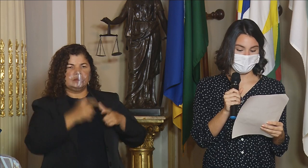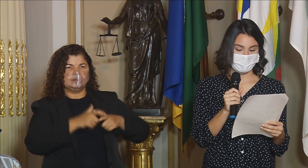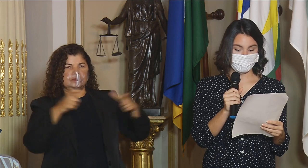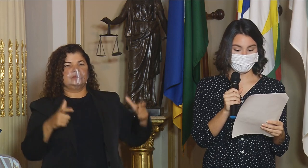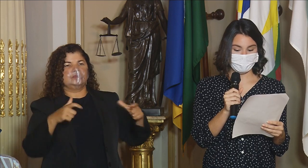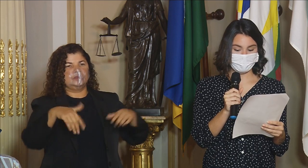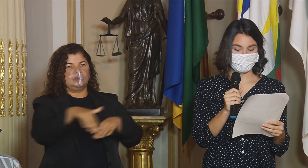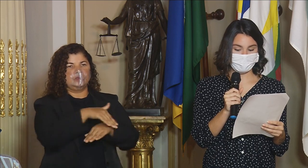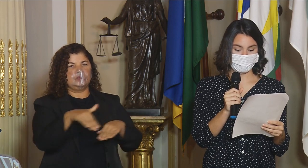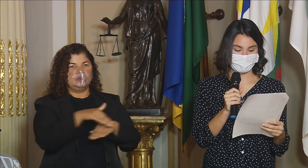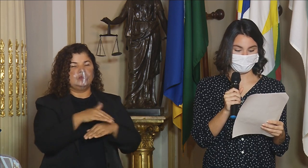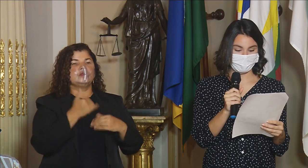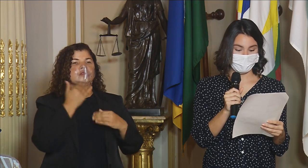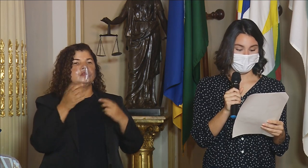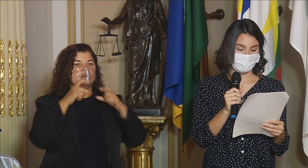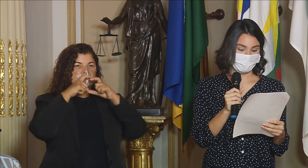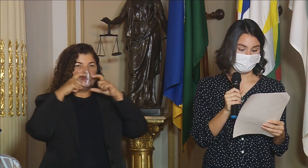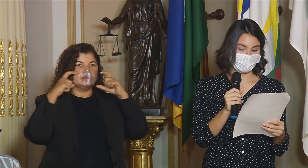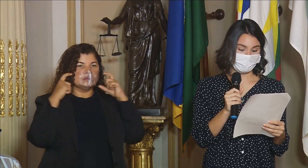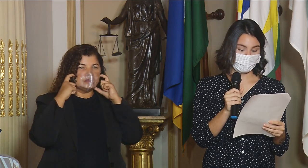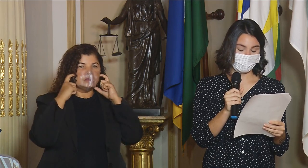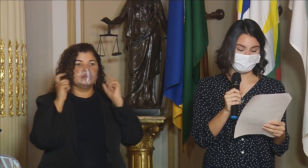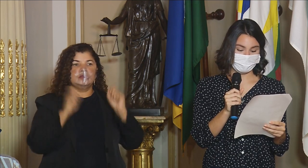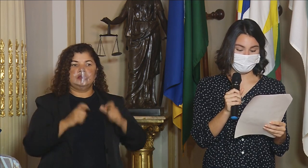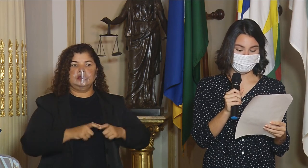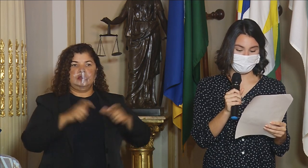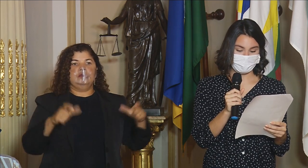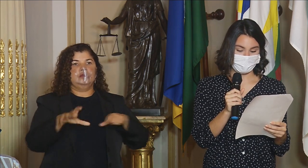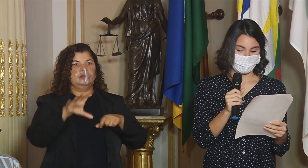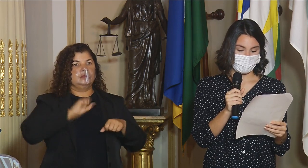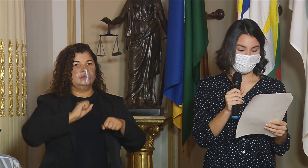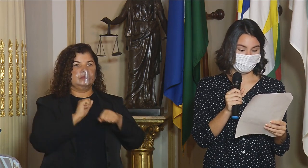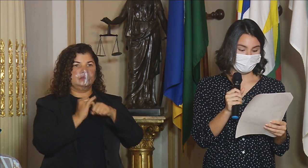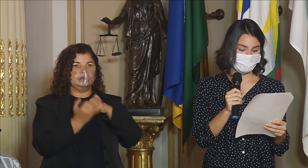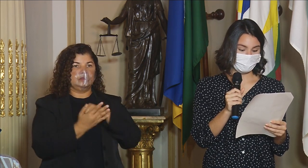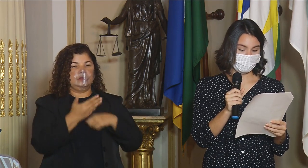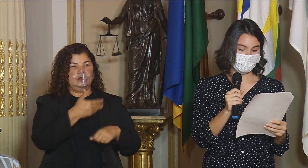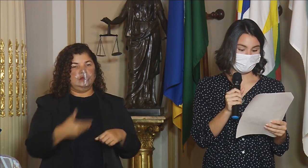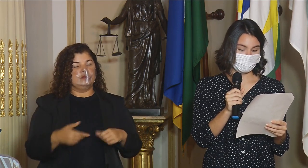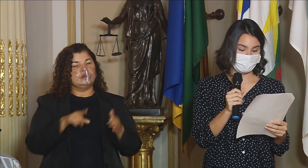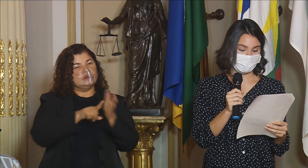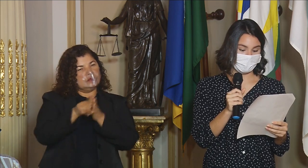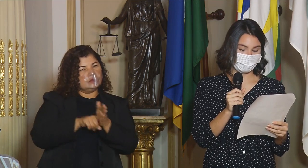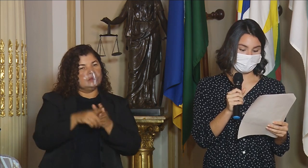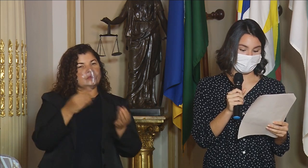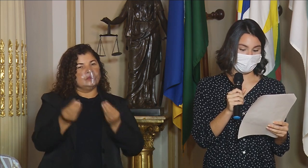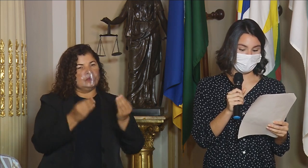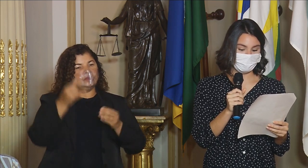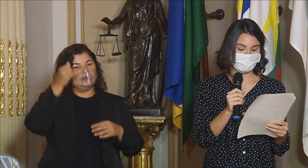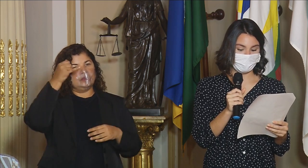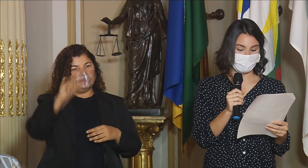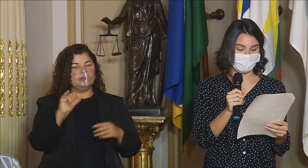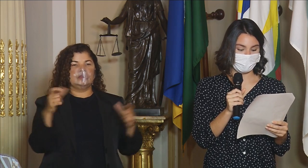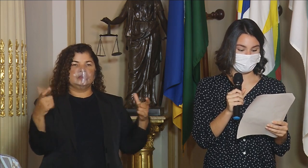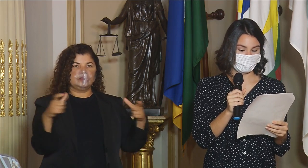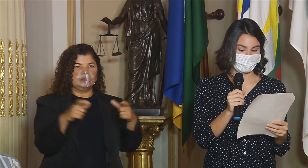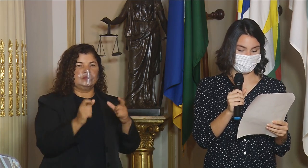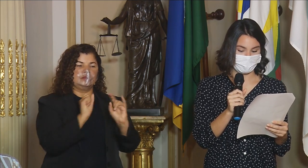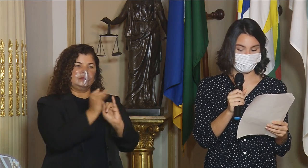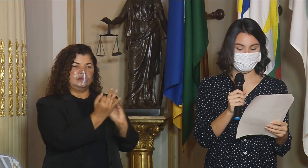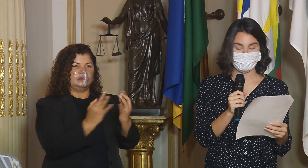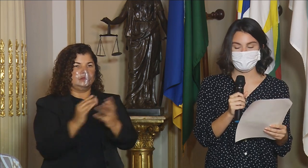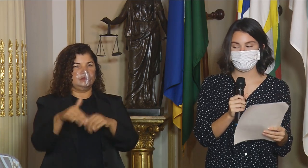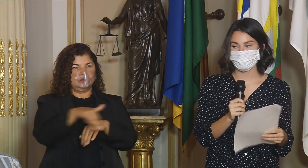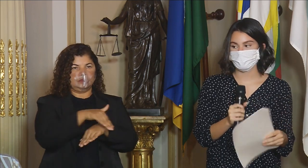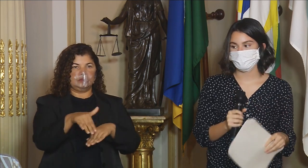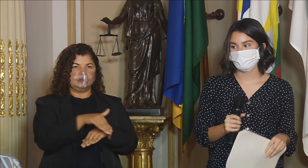ruas, inclusive sem máscaras, o que pode aumentar o contágio da doença. O governo estuda alguma medida para evitar ou diminuir aglomerações nas